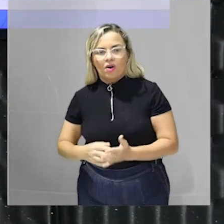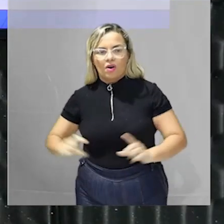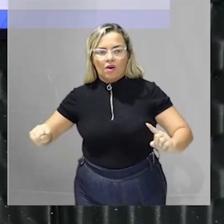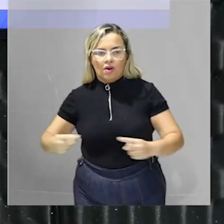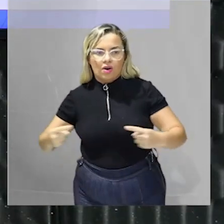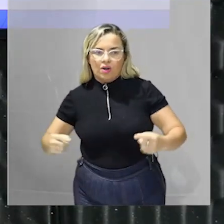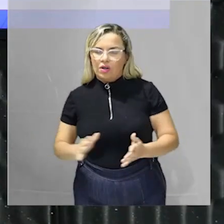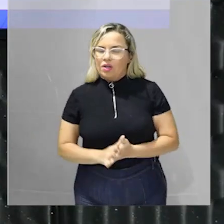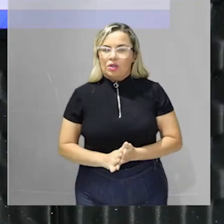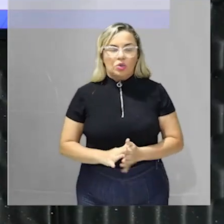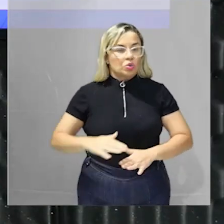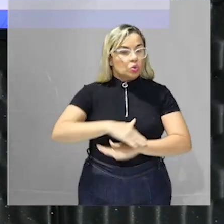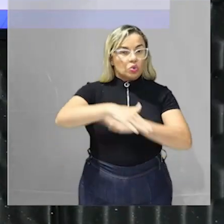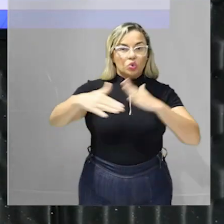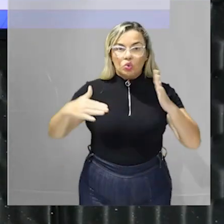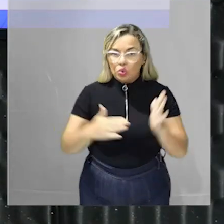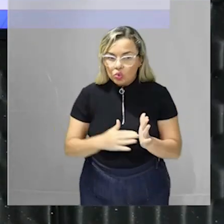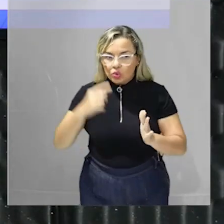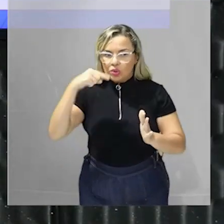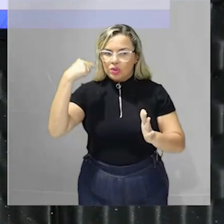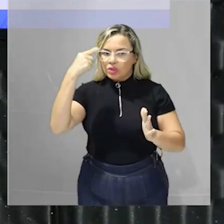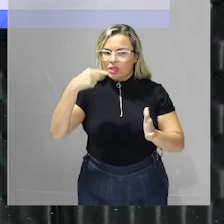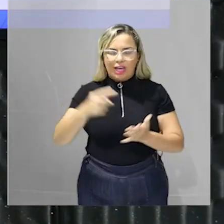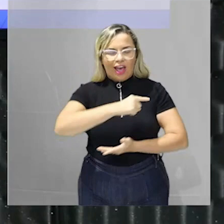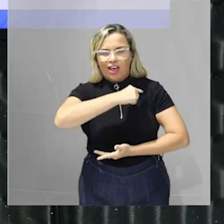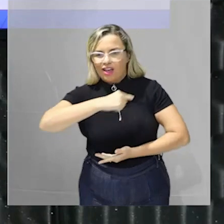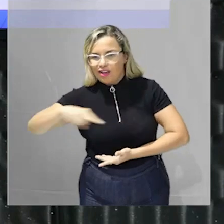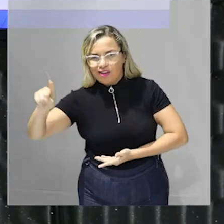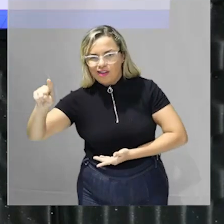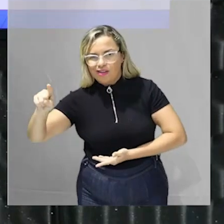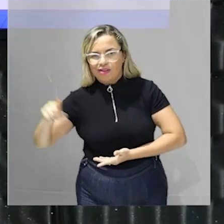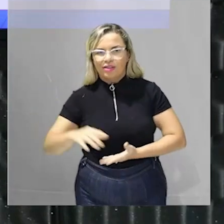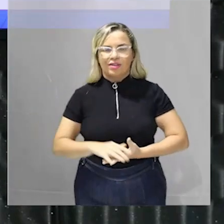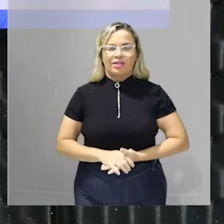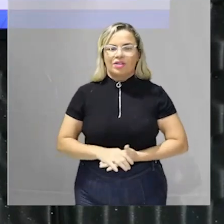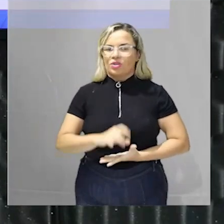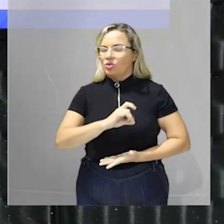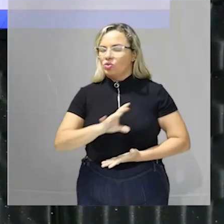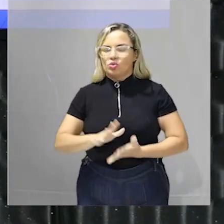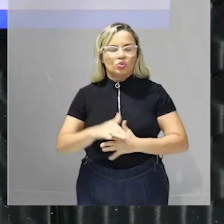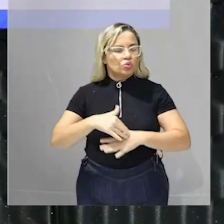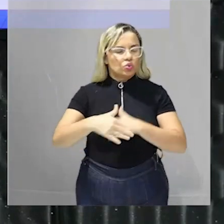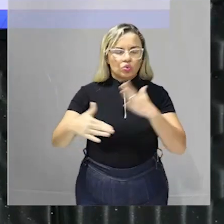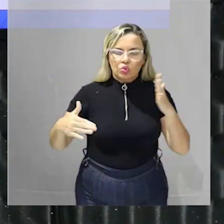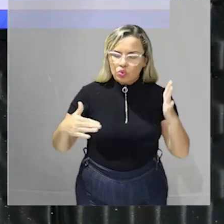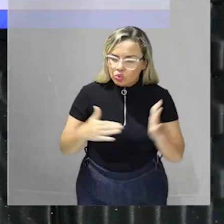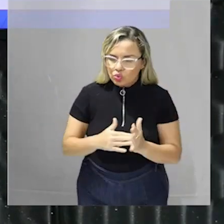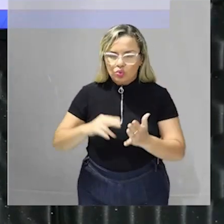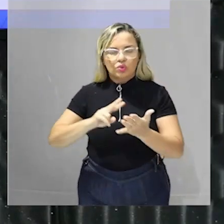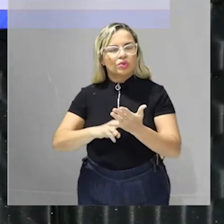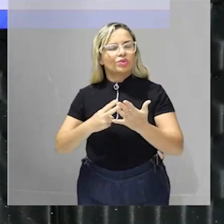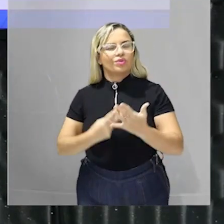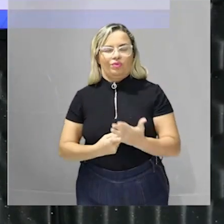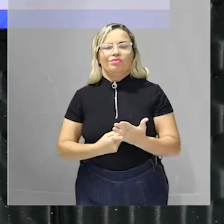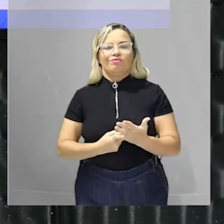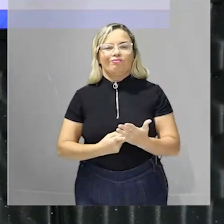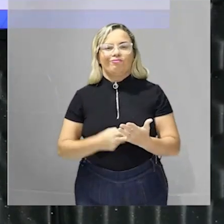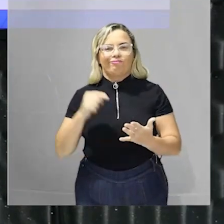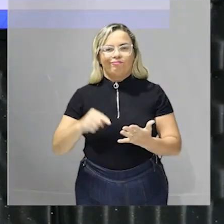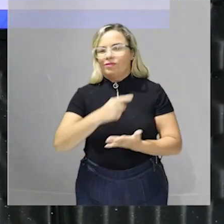ir. Tanto ir como assistir, como concorrer. Tudo tem a mesma significação.